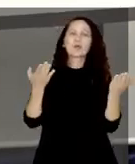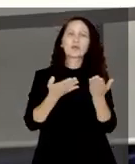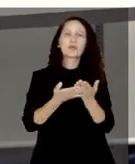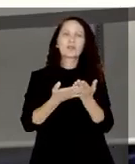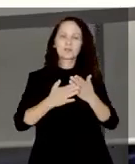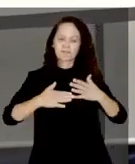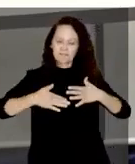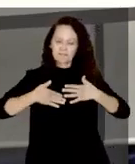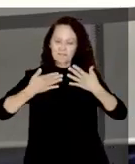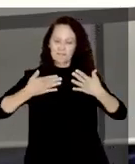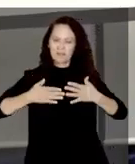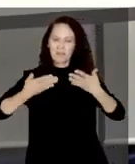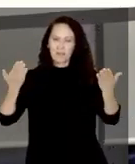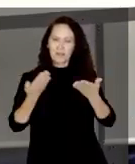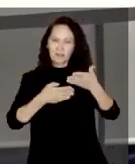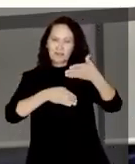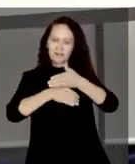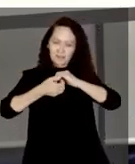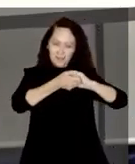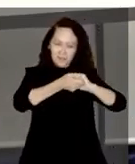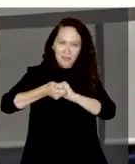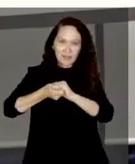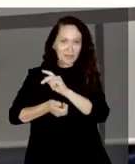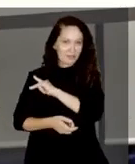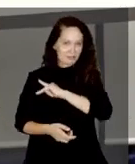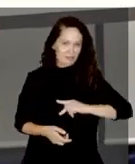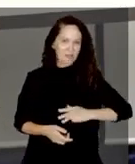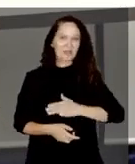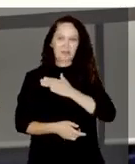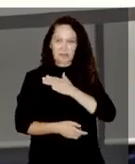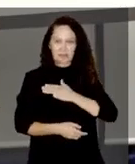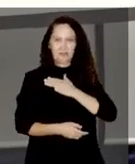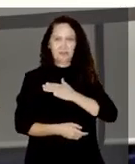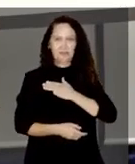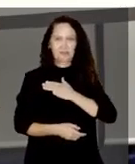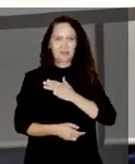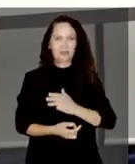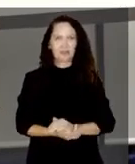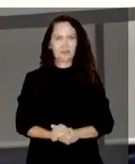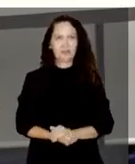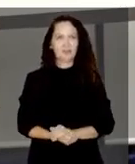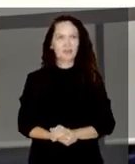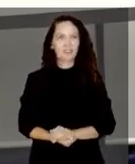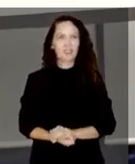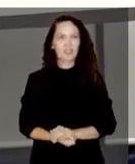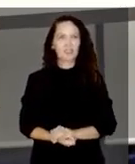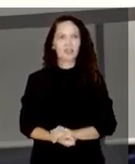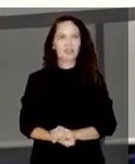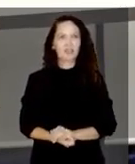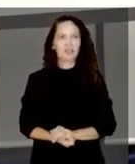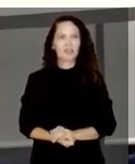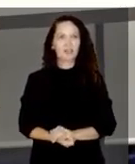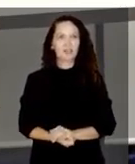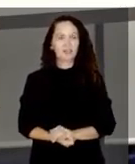Companheiros que estão aqui, quero ser muito breve, porque nós queremos ver o filme, nós